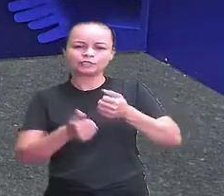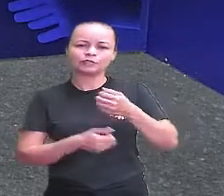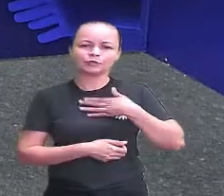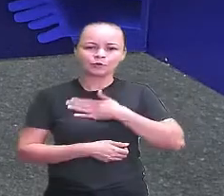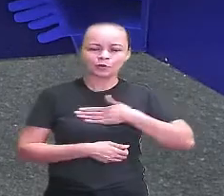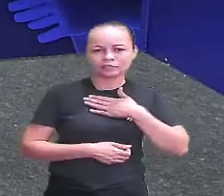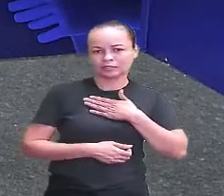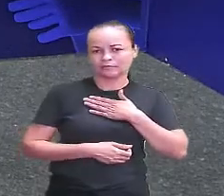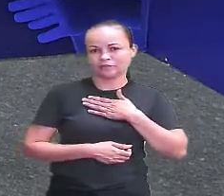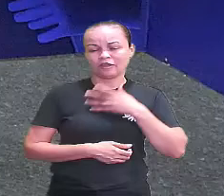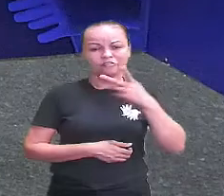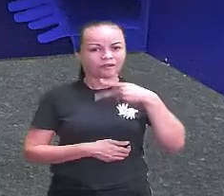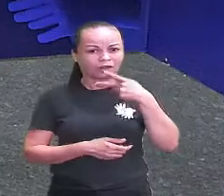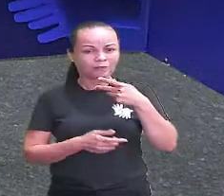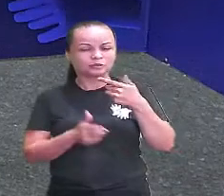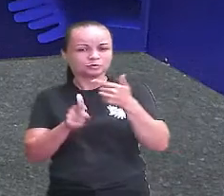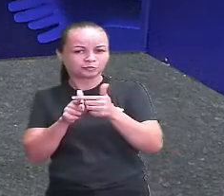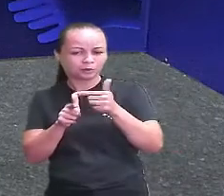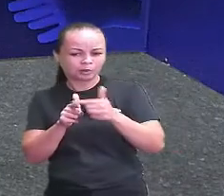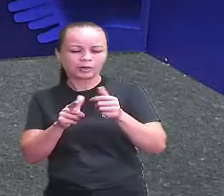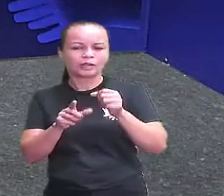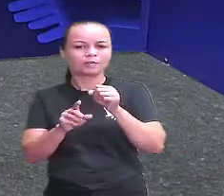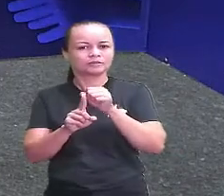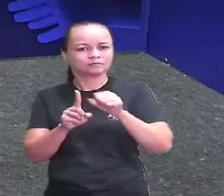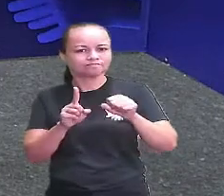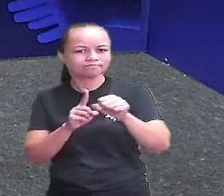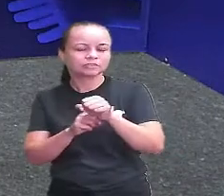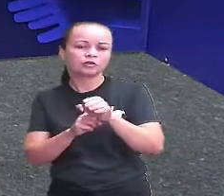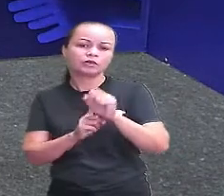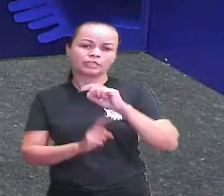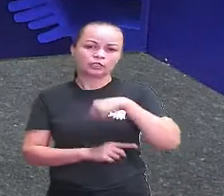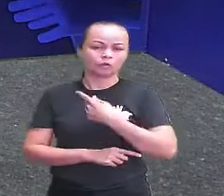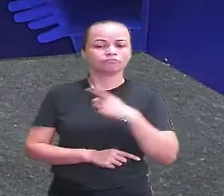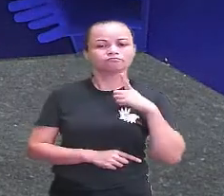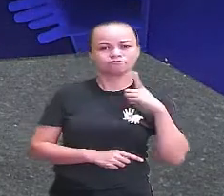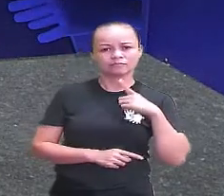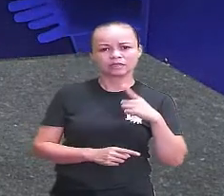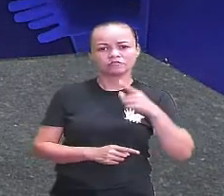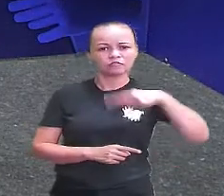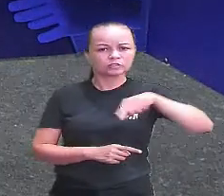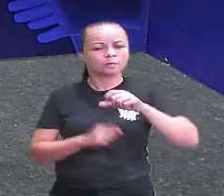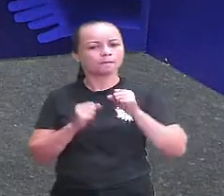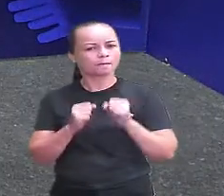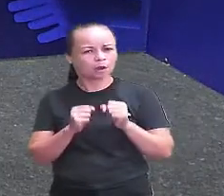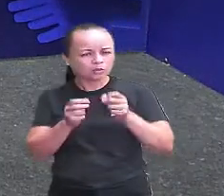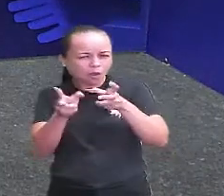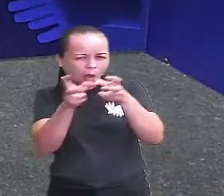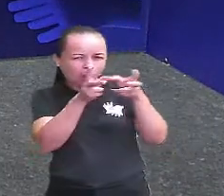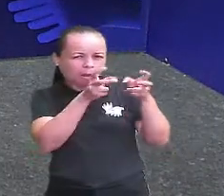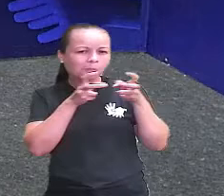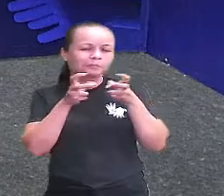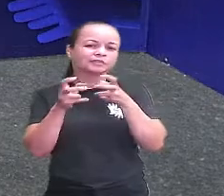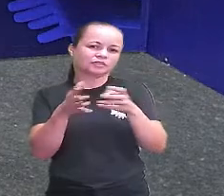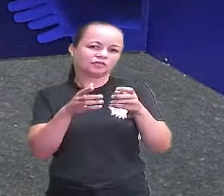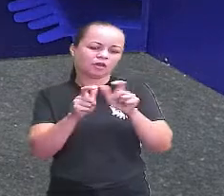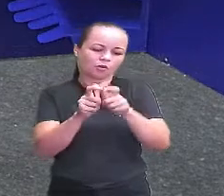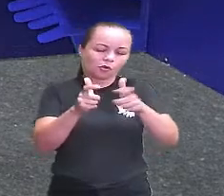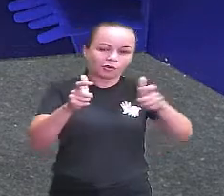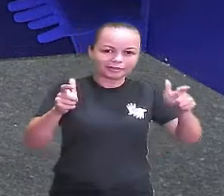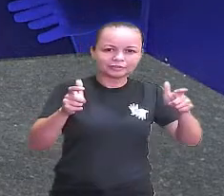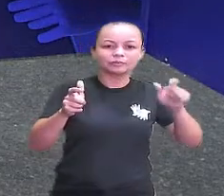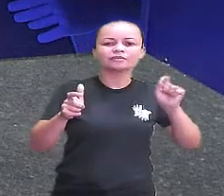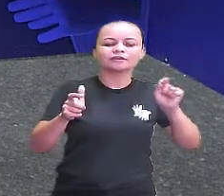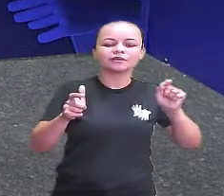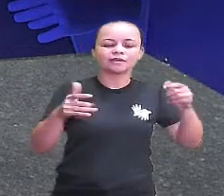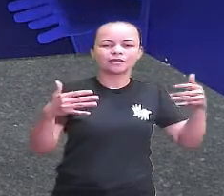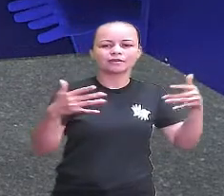alguns problemas sociais que a gente pode ter, que vocês podem observar com o crescimento